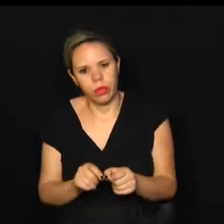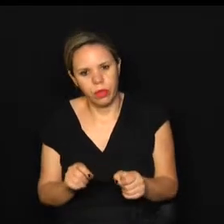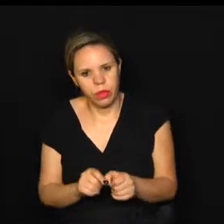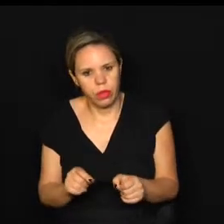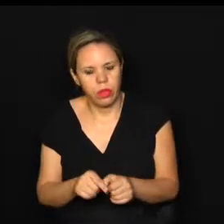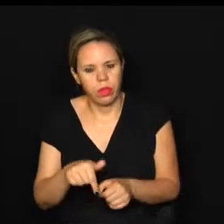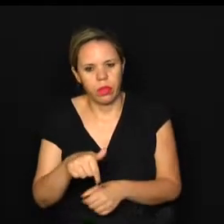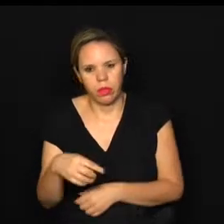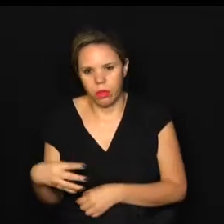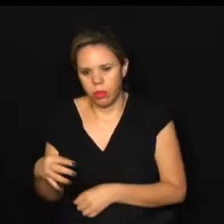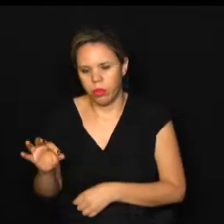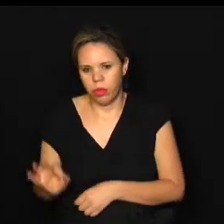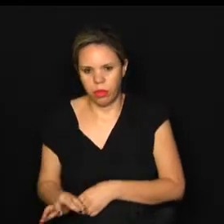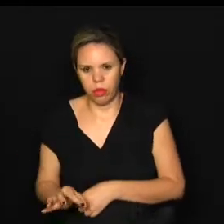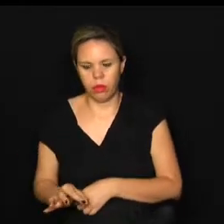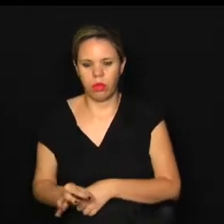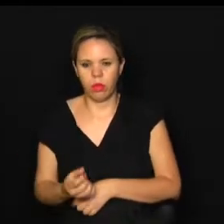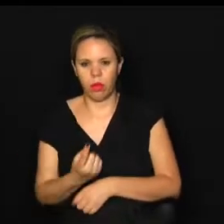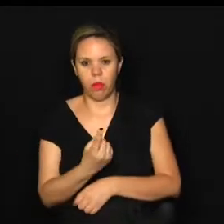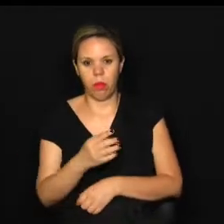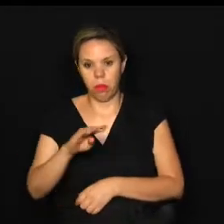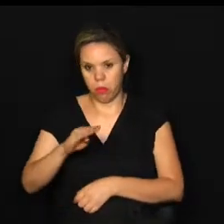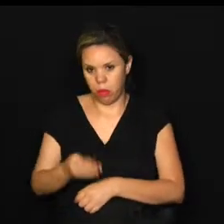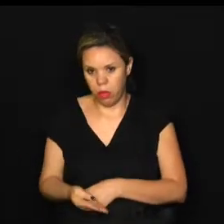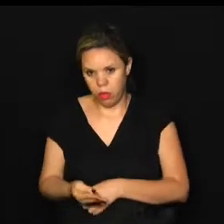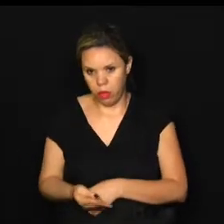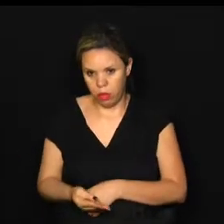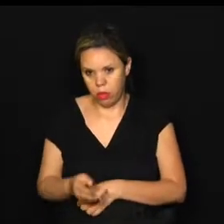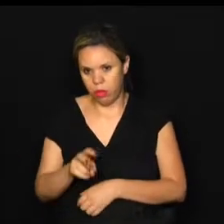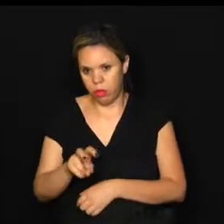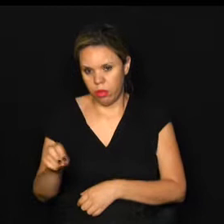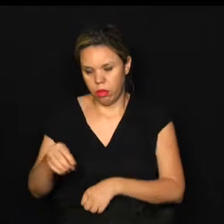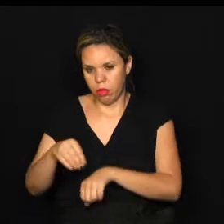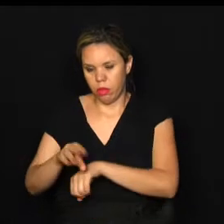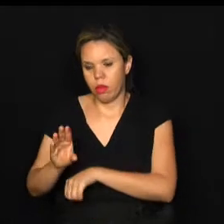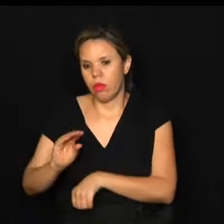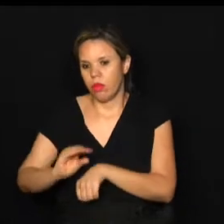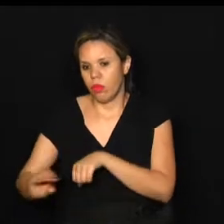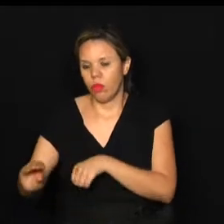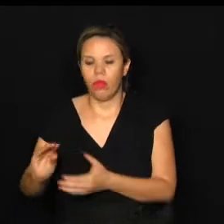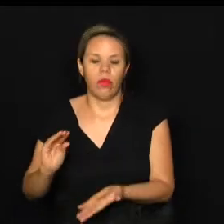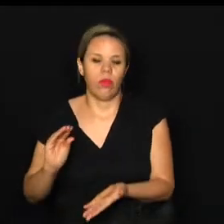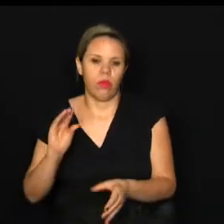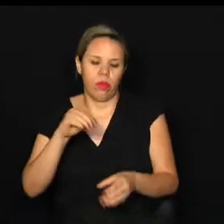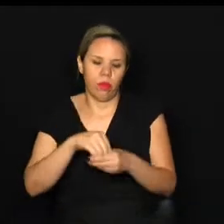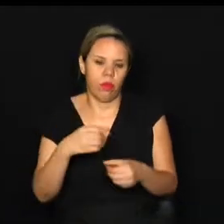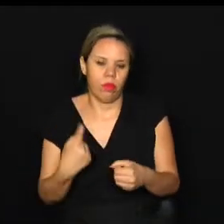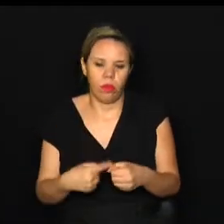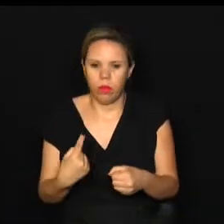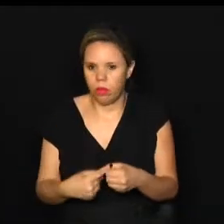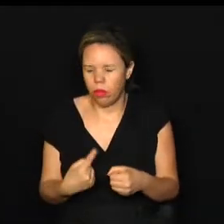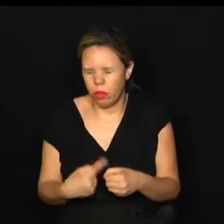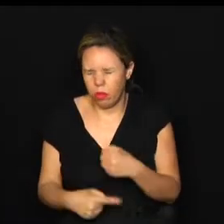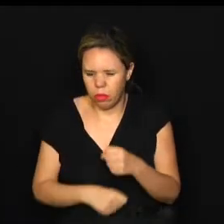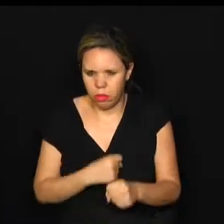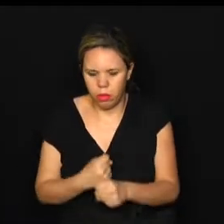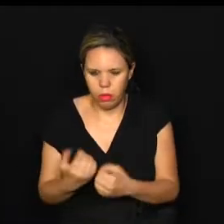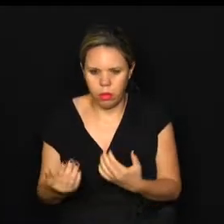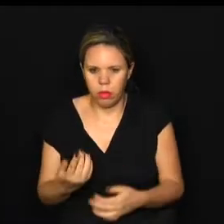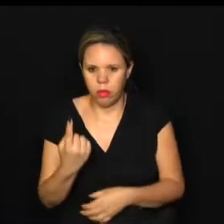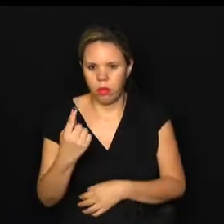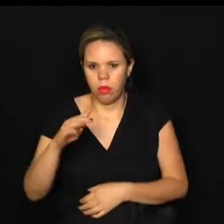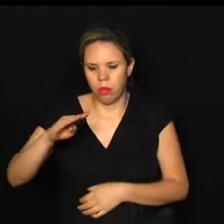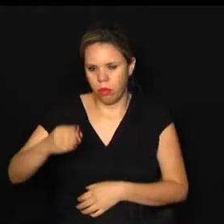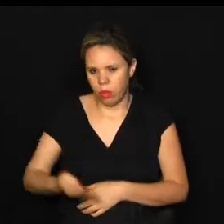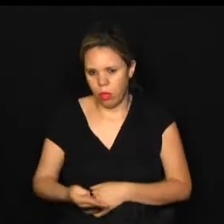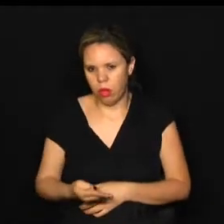74,6%. 1 bilhão 460 milhões e 500 foram repassados e a previsão orçamentária para o ano é de 1 bilhão